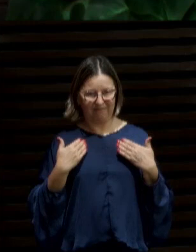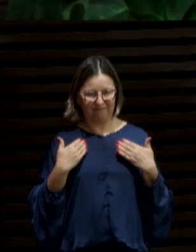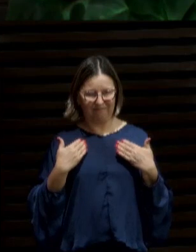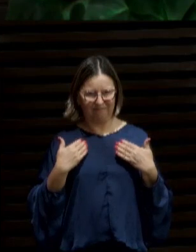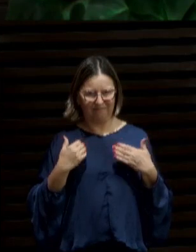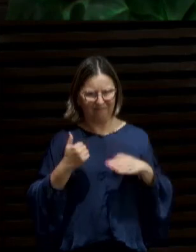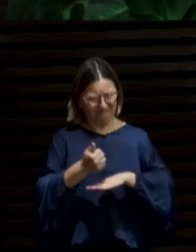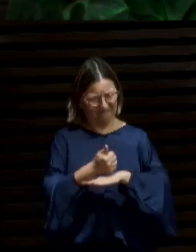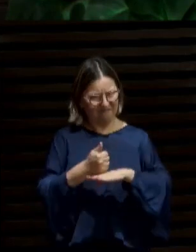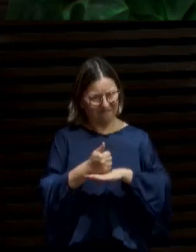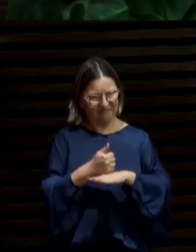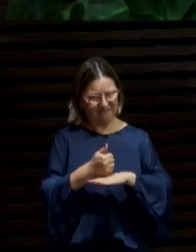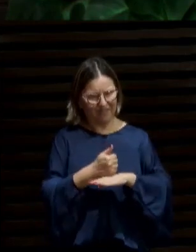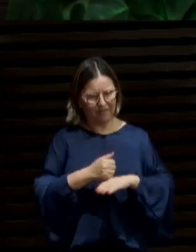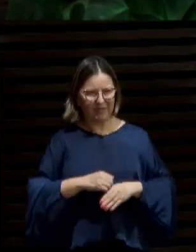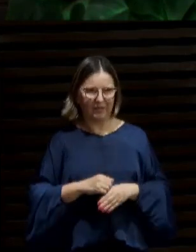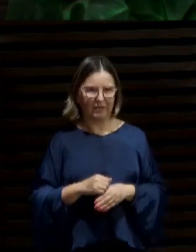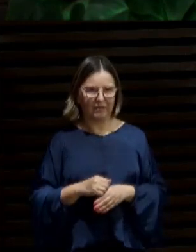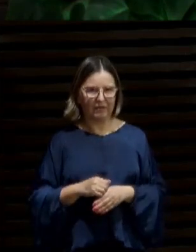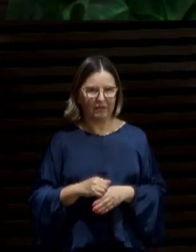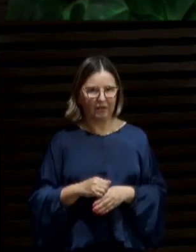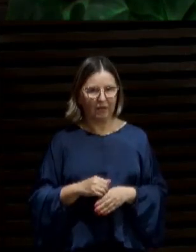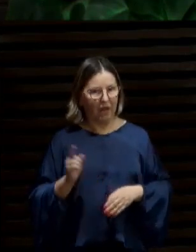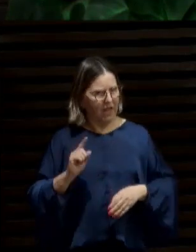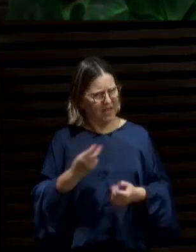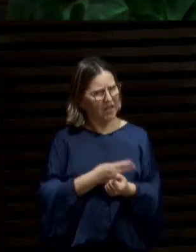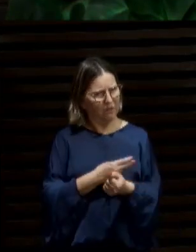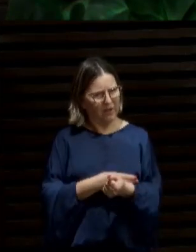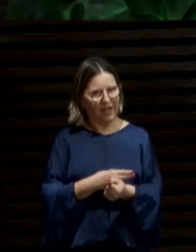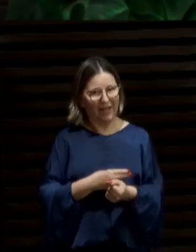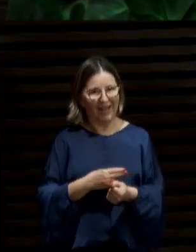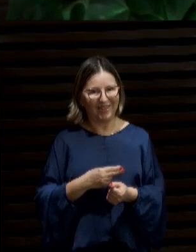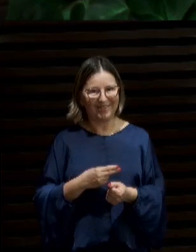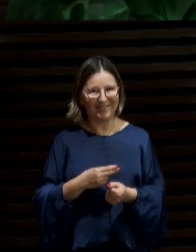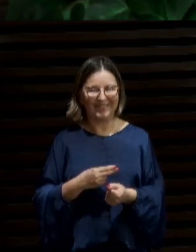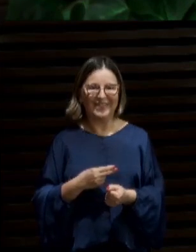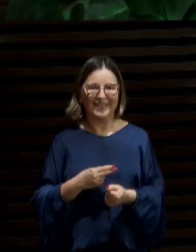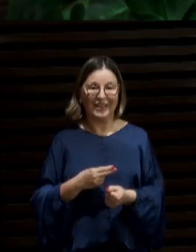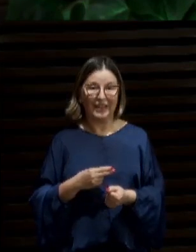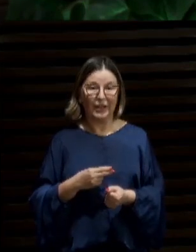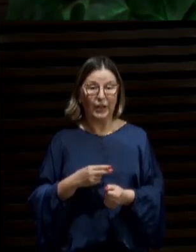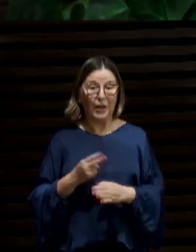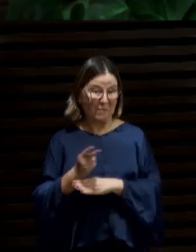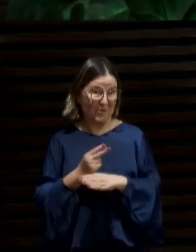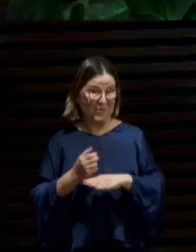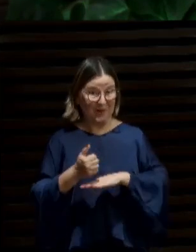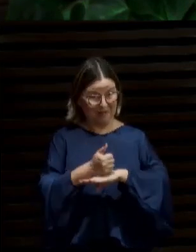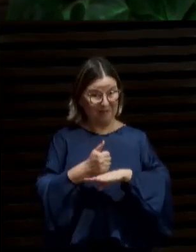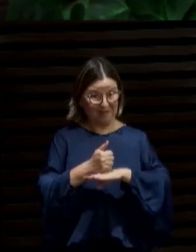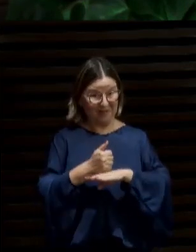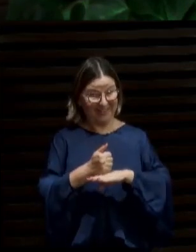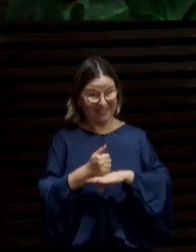profissional? Estou dizendo que você não possa ter isso. Não, isso é interessante. Mas isso tem um tempo